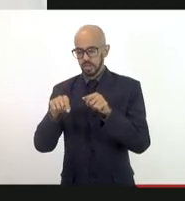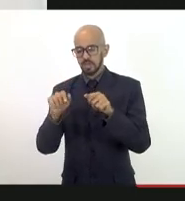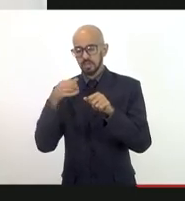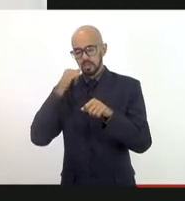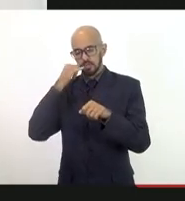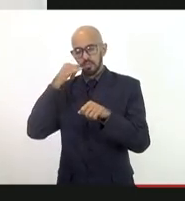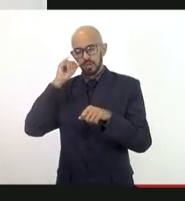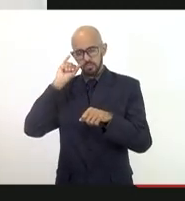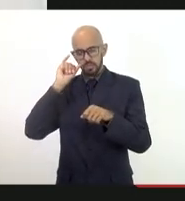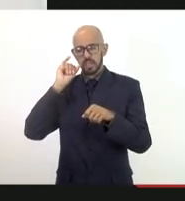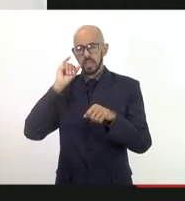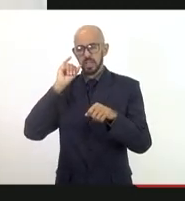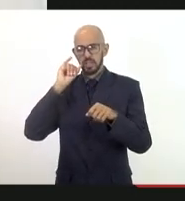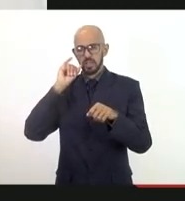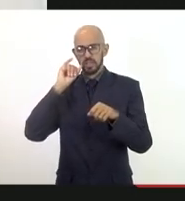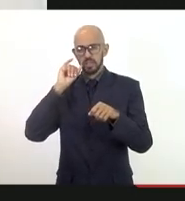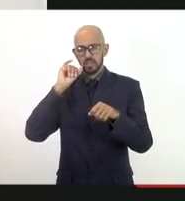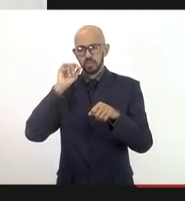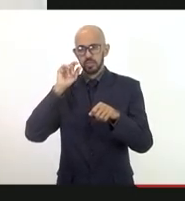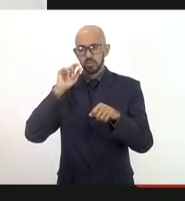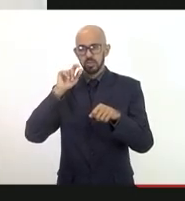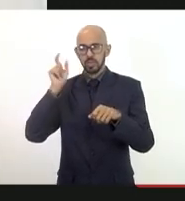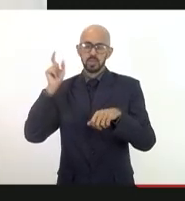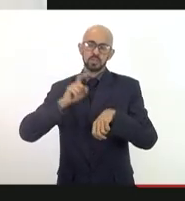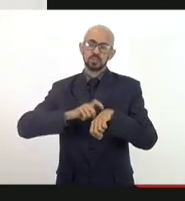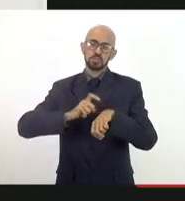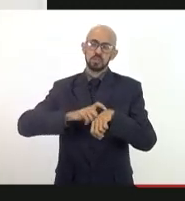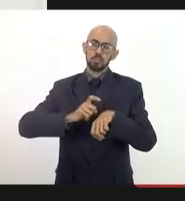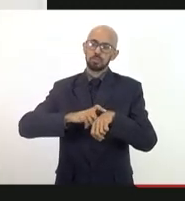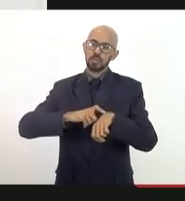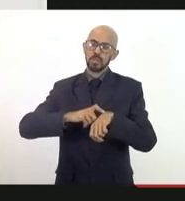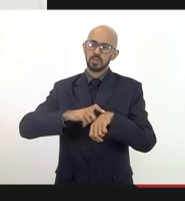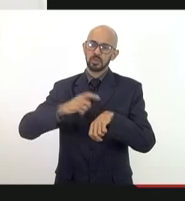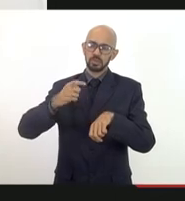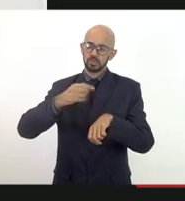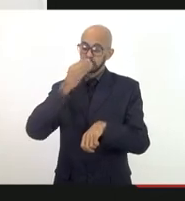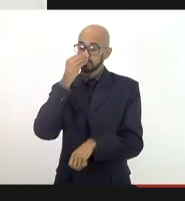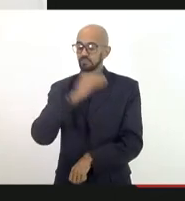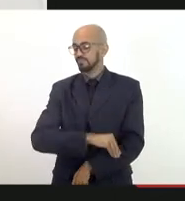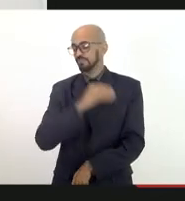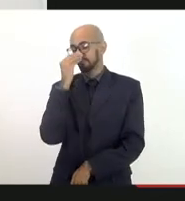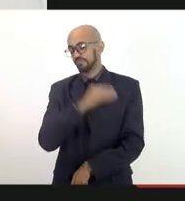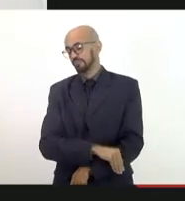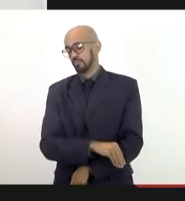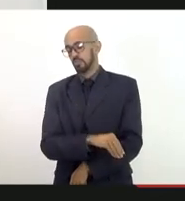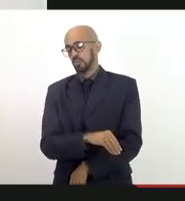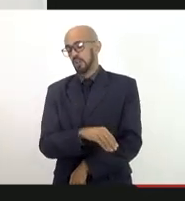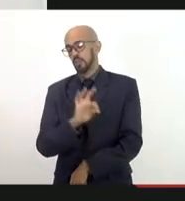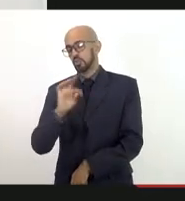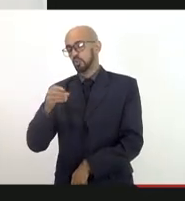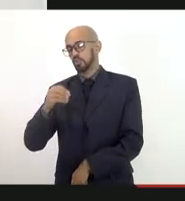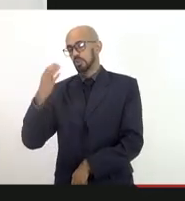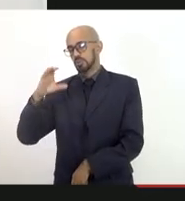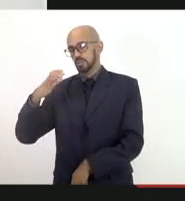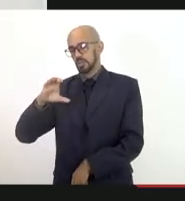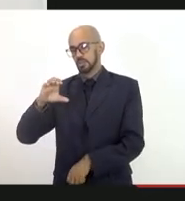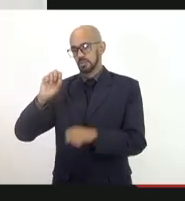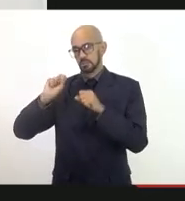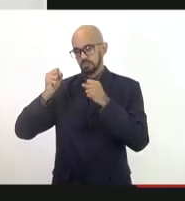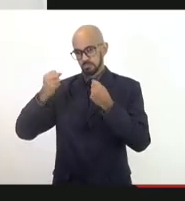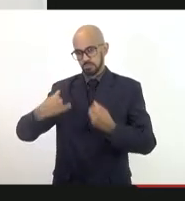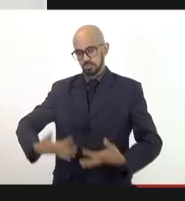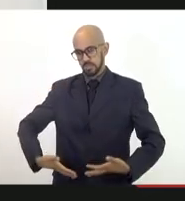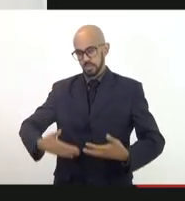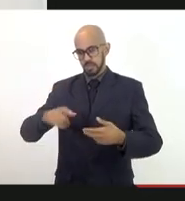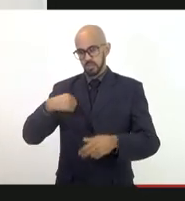Em épocas de tanto negacionismo da ciência, de tantos retrocessos, e a UAB é muito vigilante em relação à defesa do Estado Democrático de Direito,